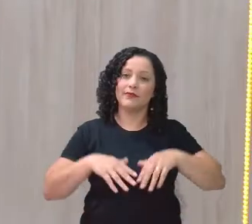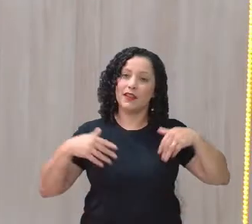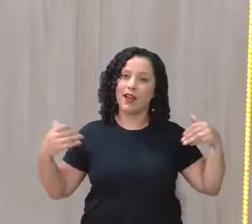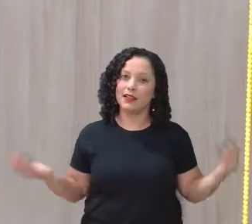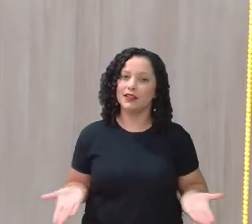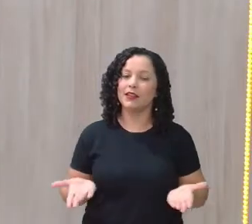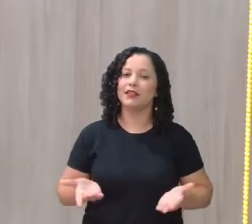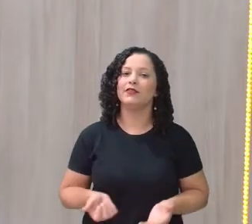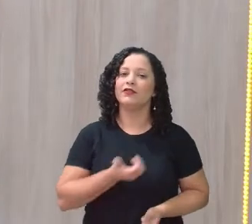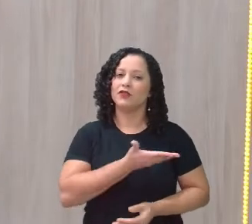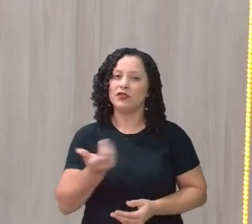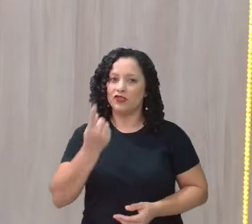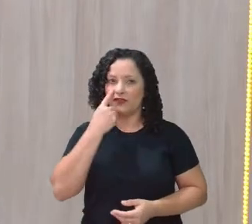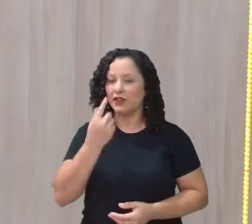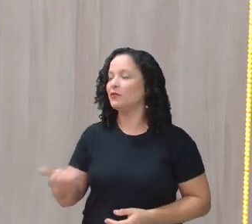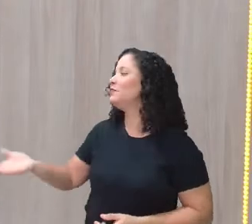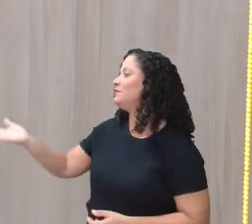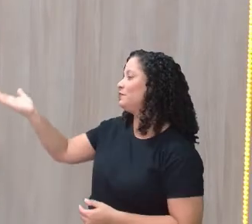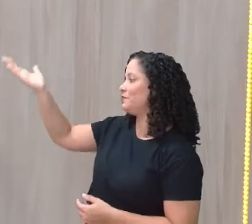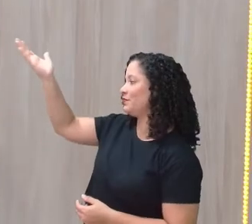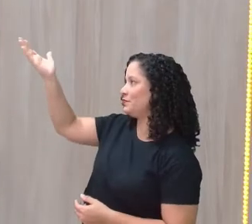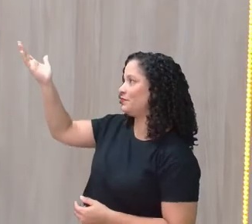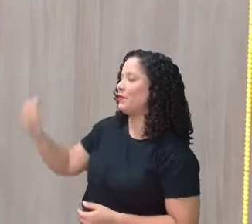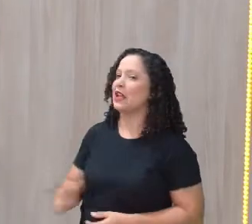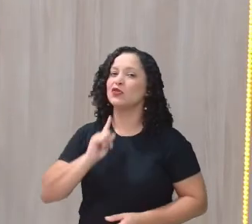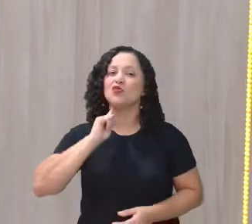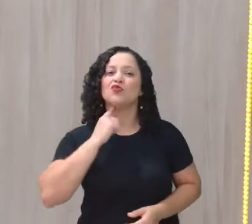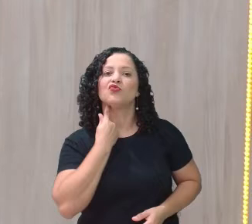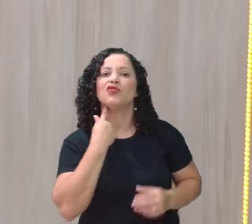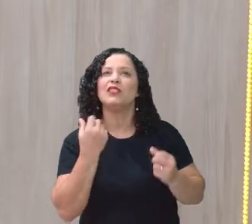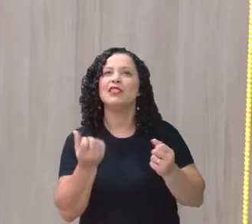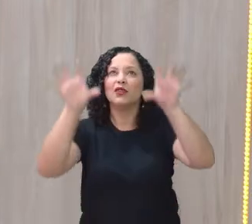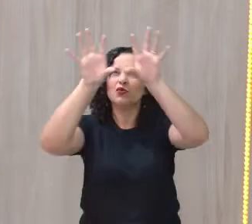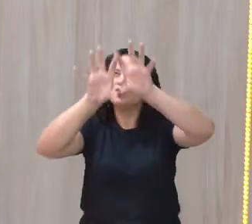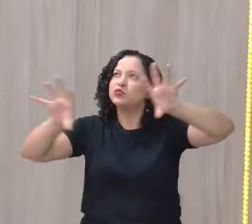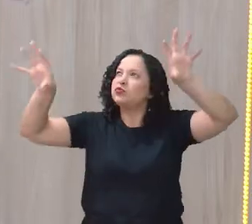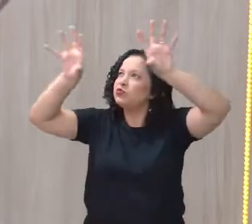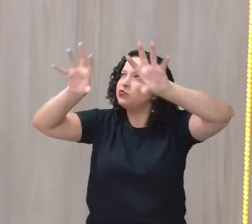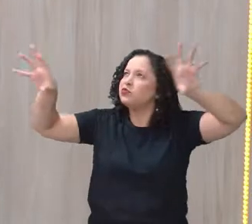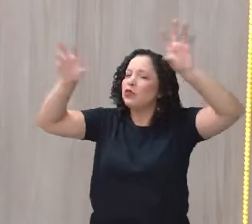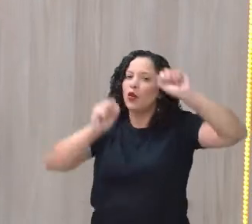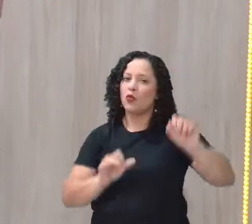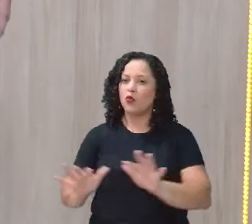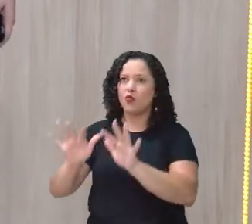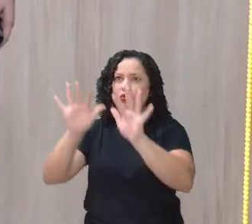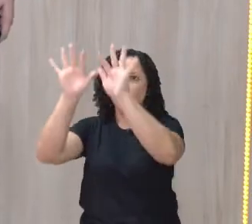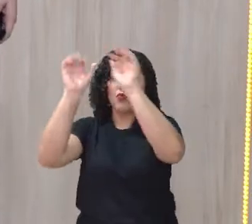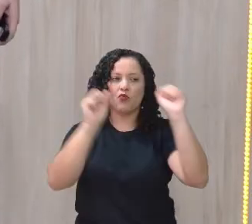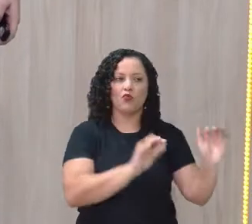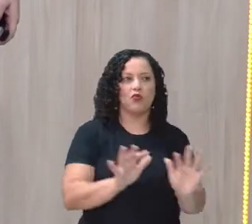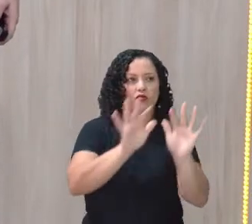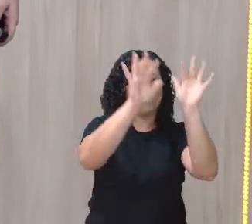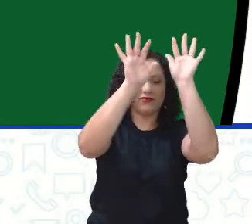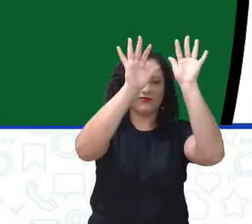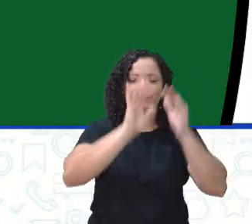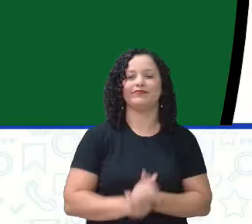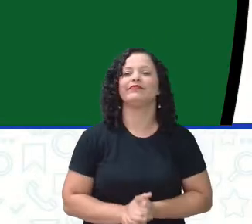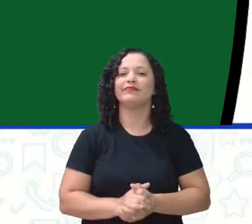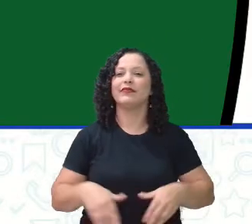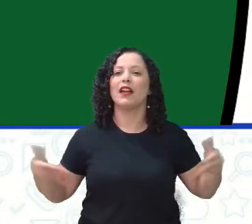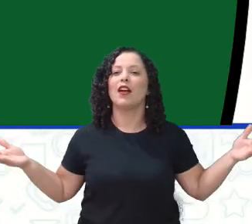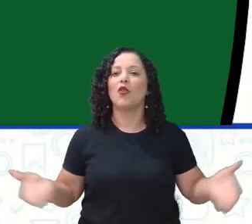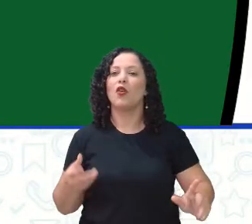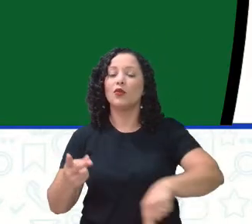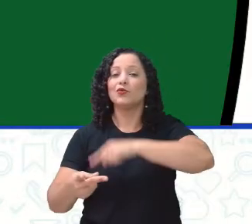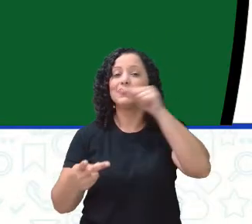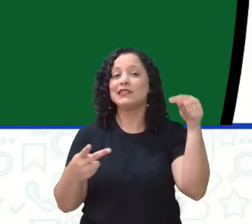ó, vocês já repararam aí, né? A poluição do ar, né? Gerando o que? As mudanças climáticas. Foi o primeiro. Ao segundo que chega na tela aqui agora, ó,